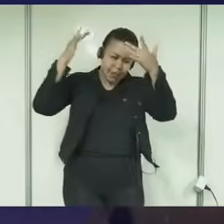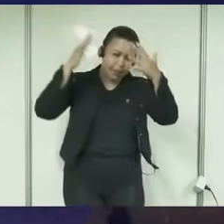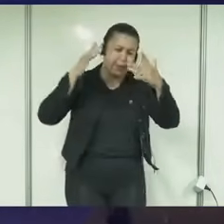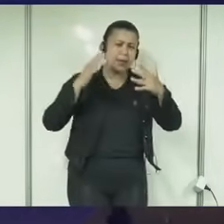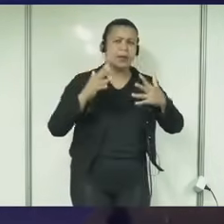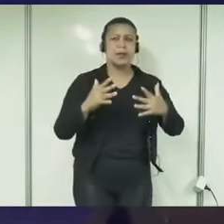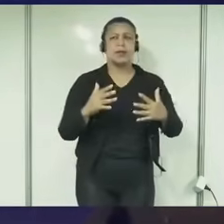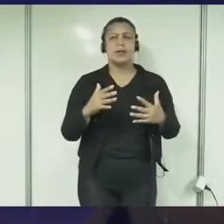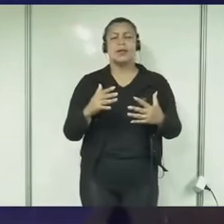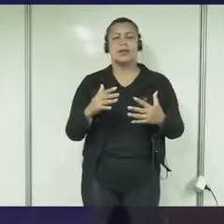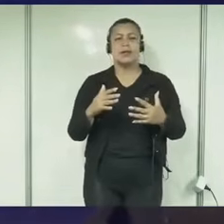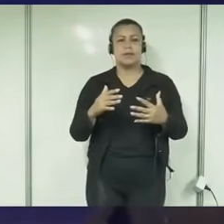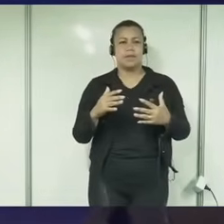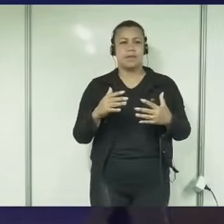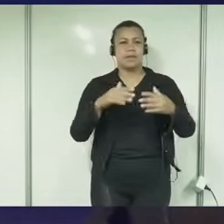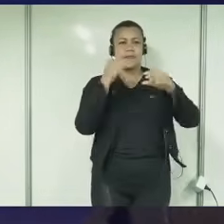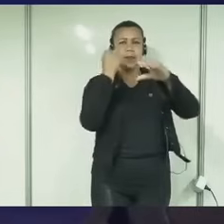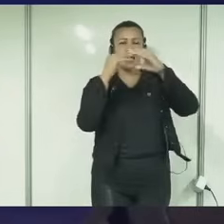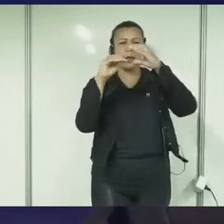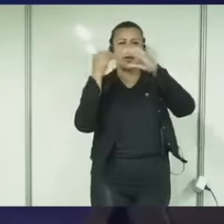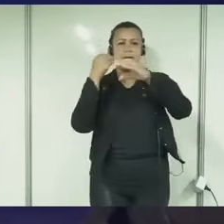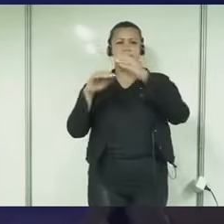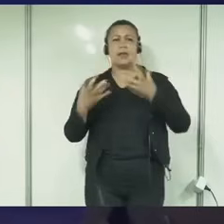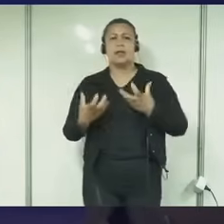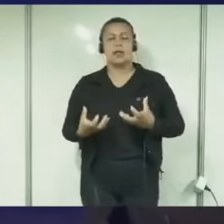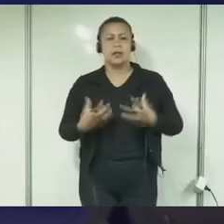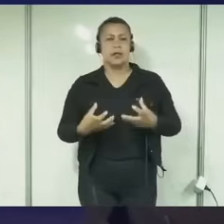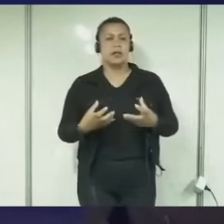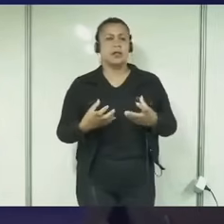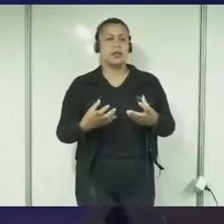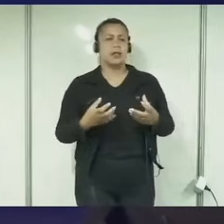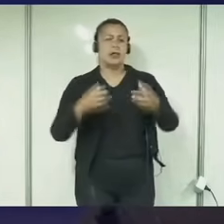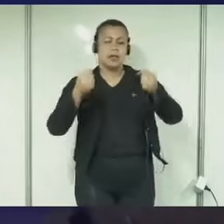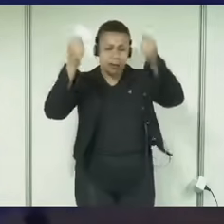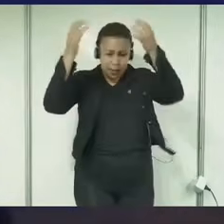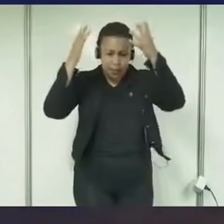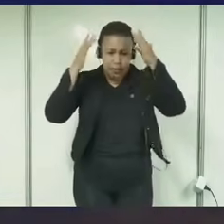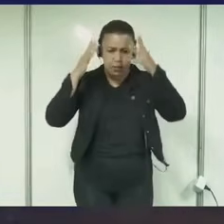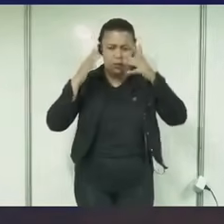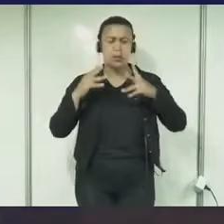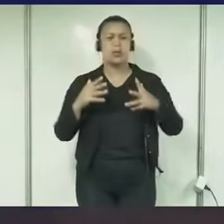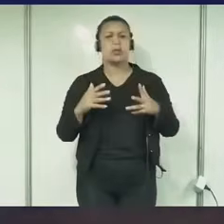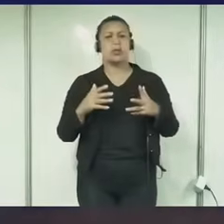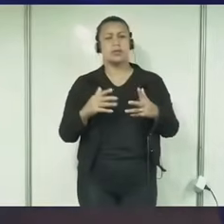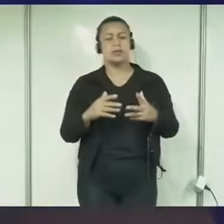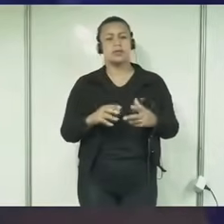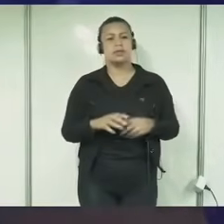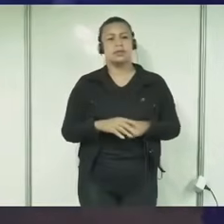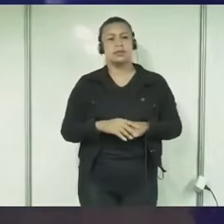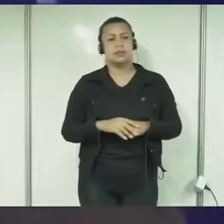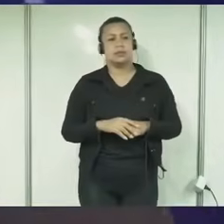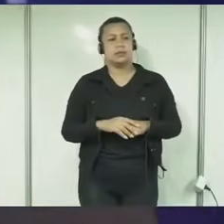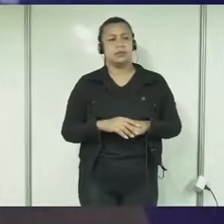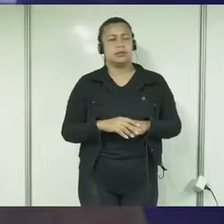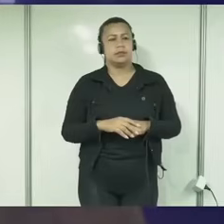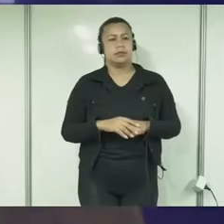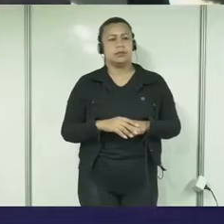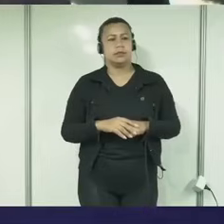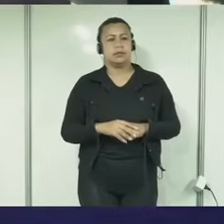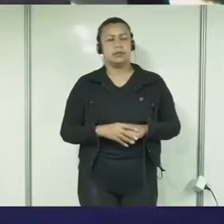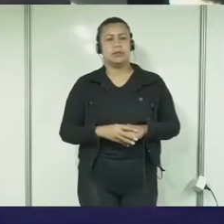querendo enviar e tem pessoas que querem receber. Essa sintonia produz a bênção.